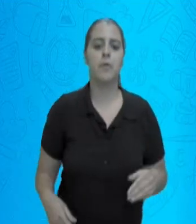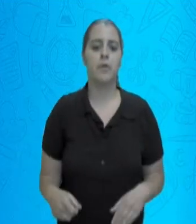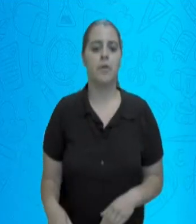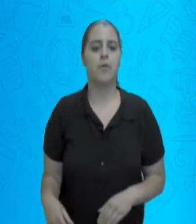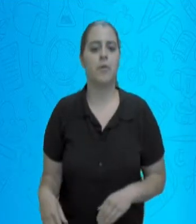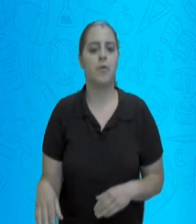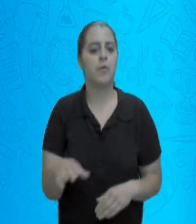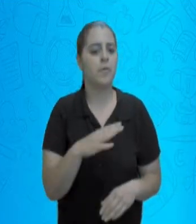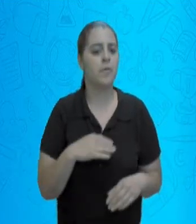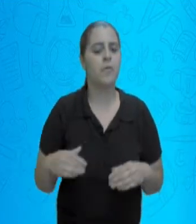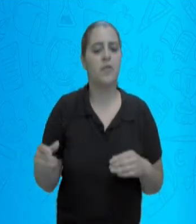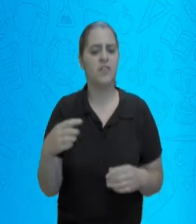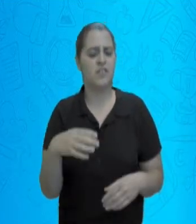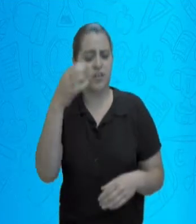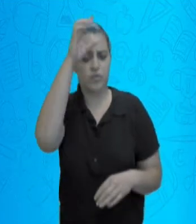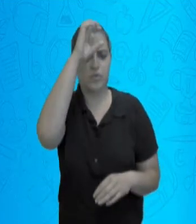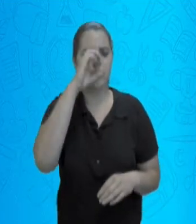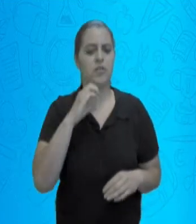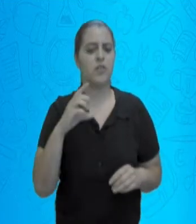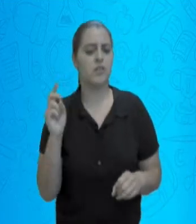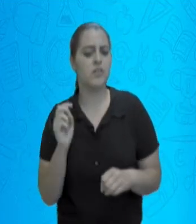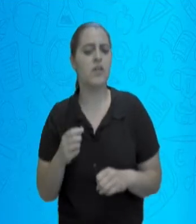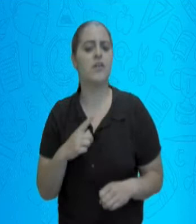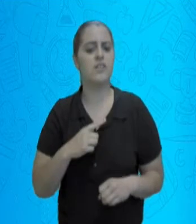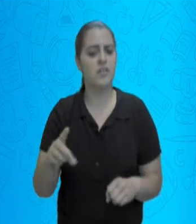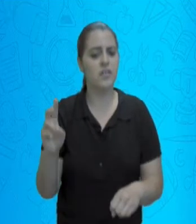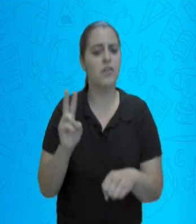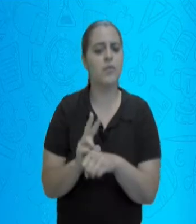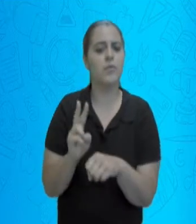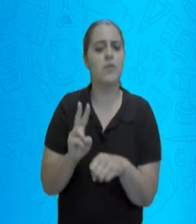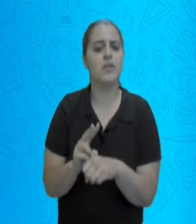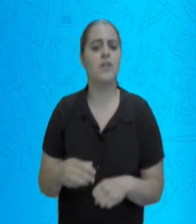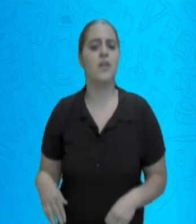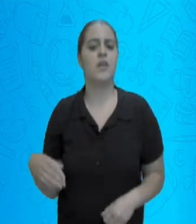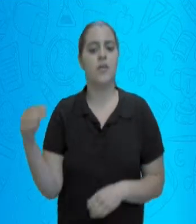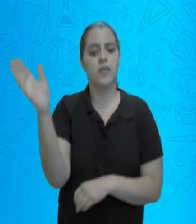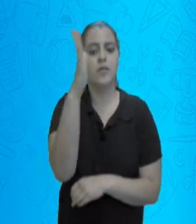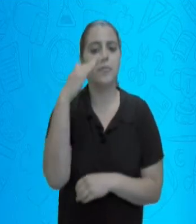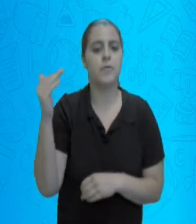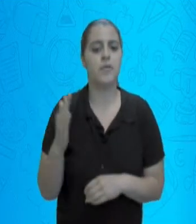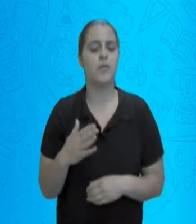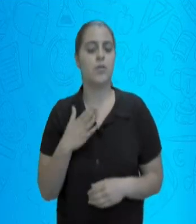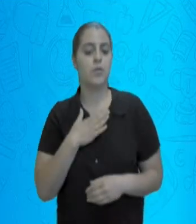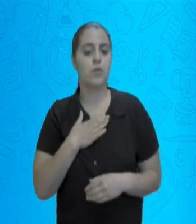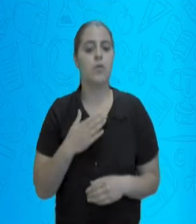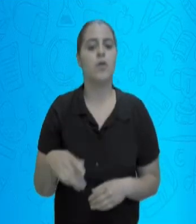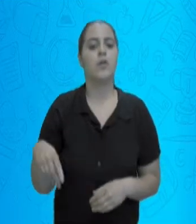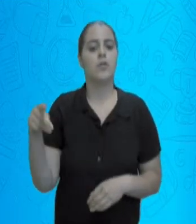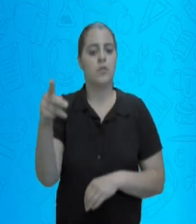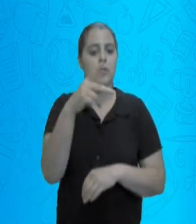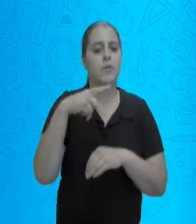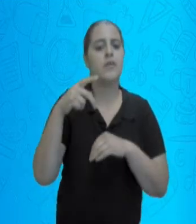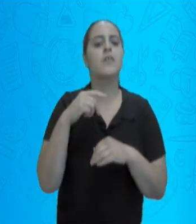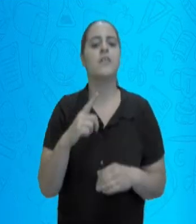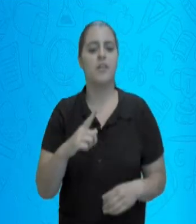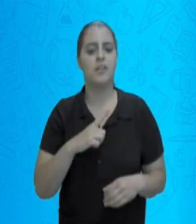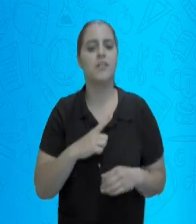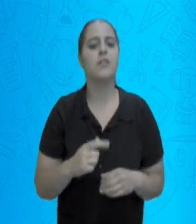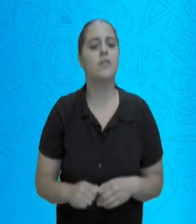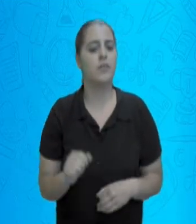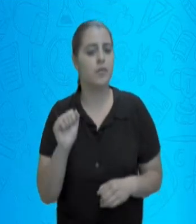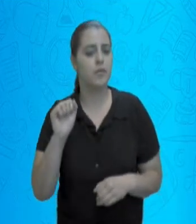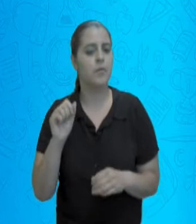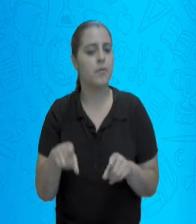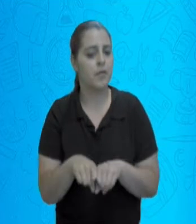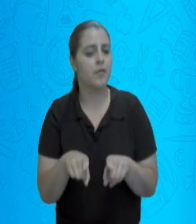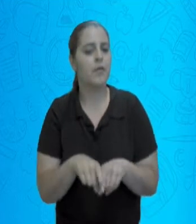eu sou um cidadão, eu preciso cuidar do que é meu e o Brasil, o nosso país, o nosso estado, ele também é nosso.